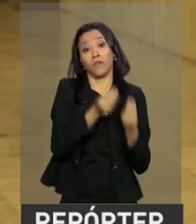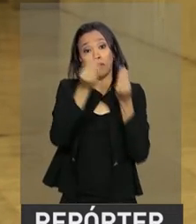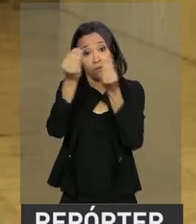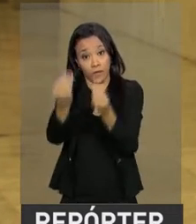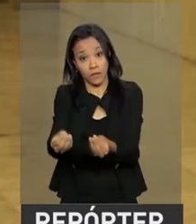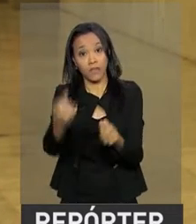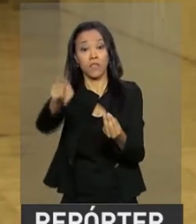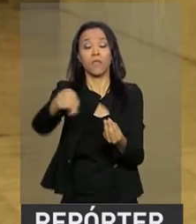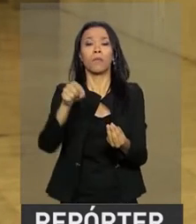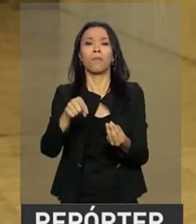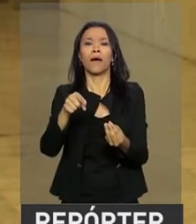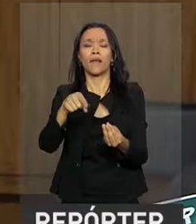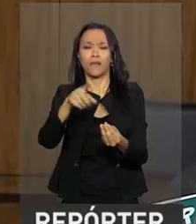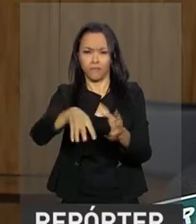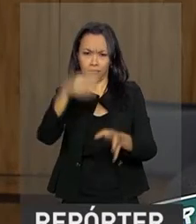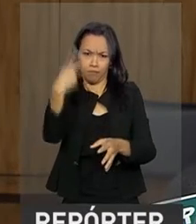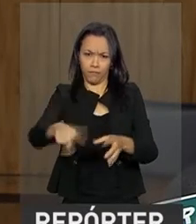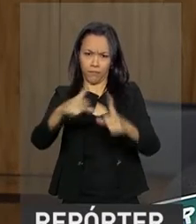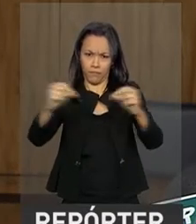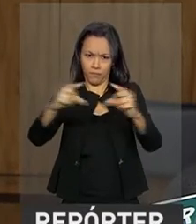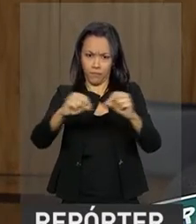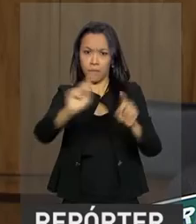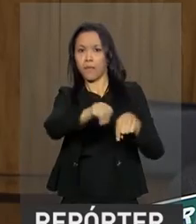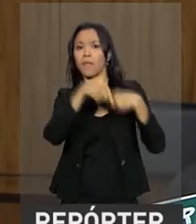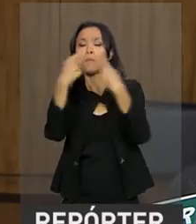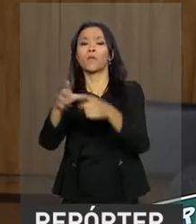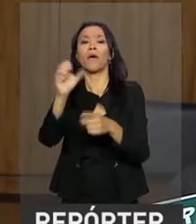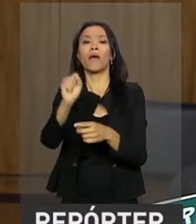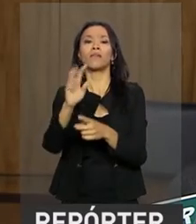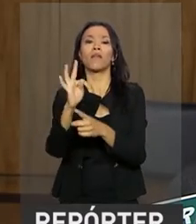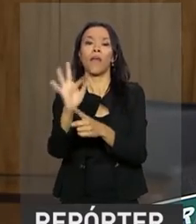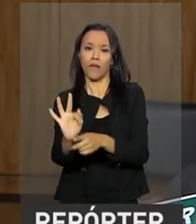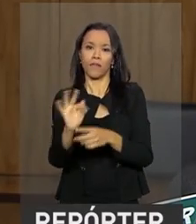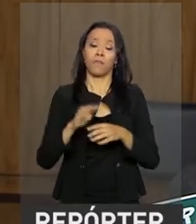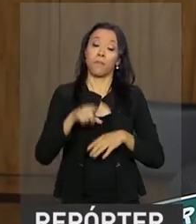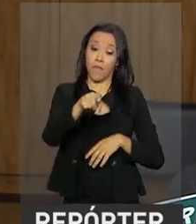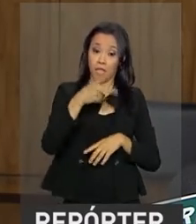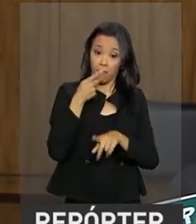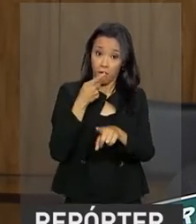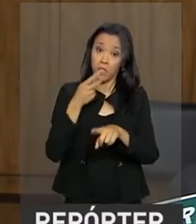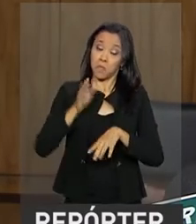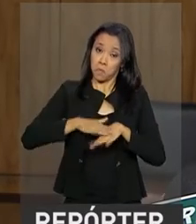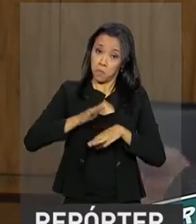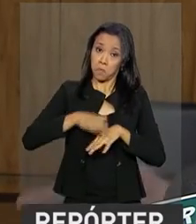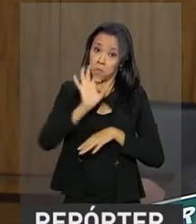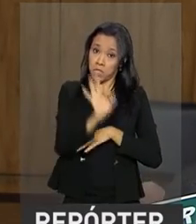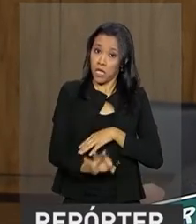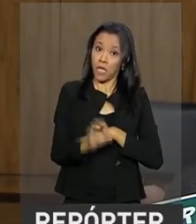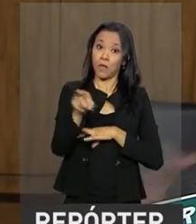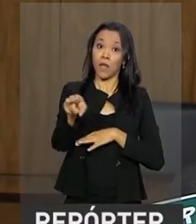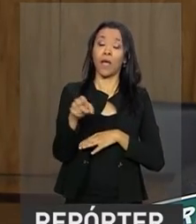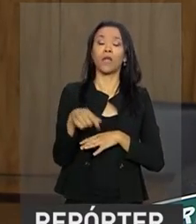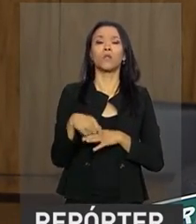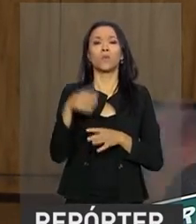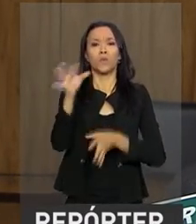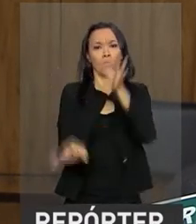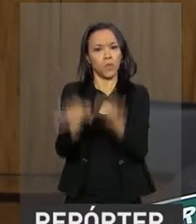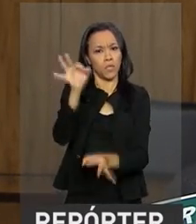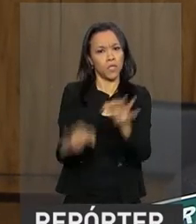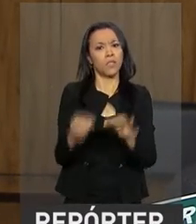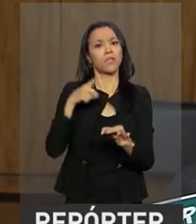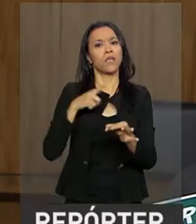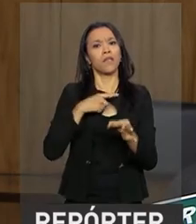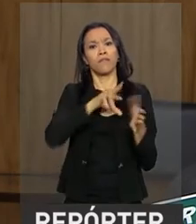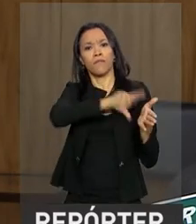para o stf processualmente foi uma medida correta você tem nos judiciários e instâncias os textos você tem uma